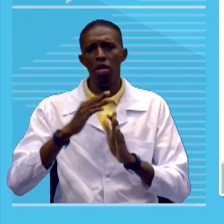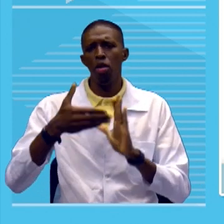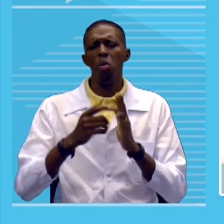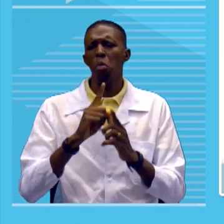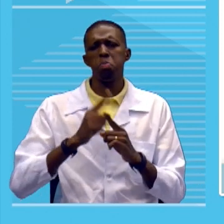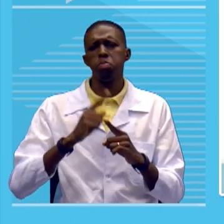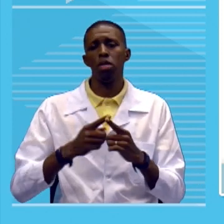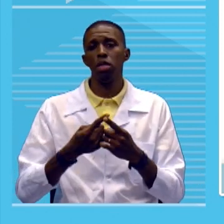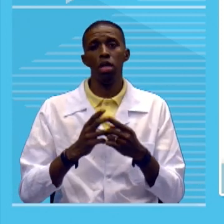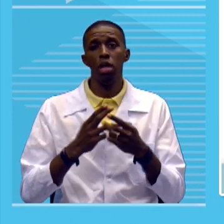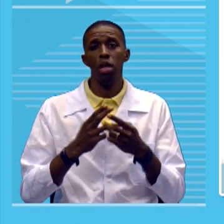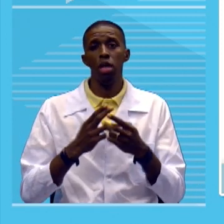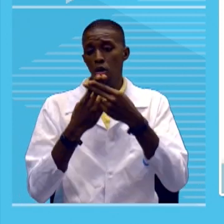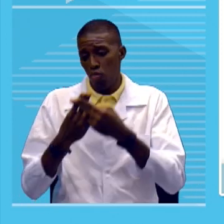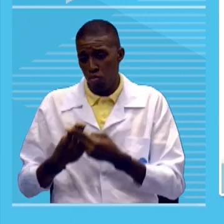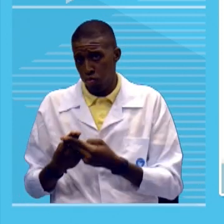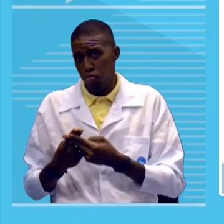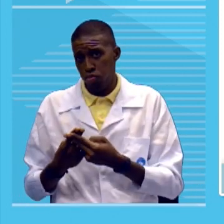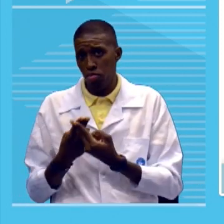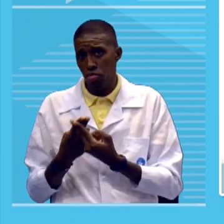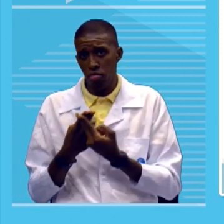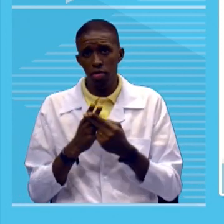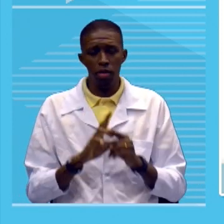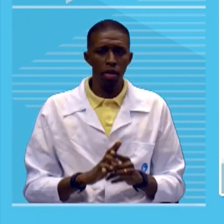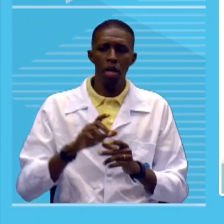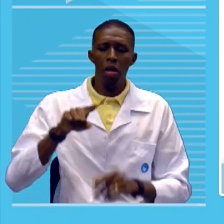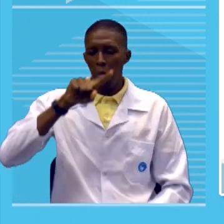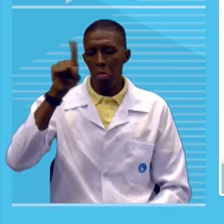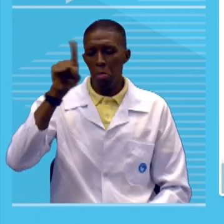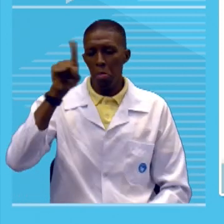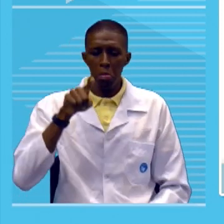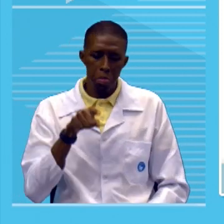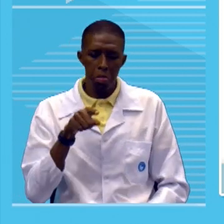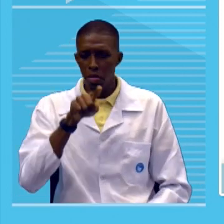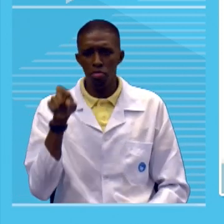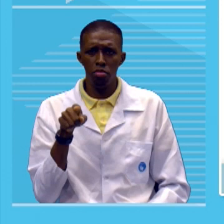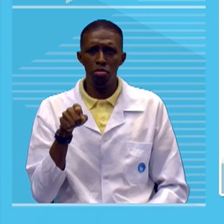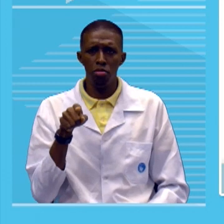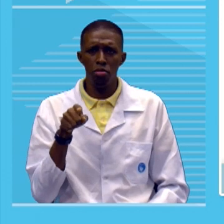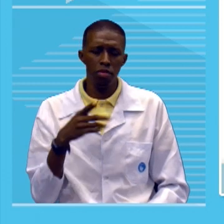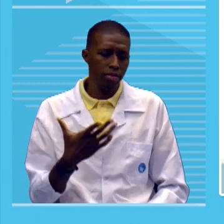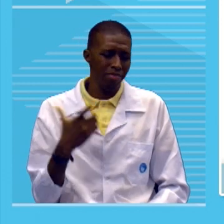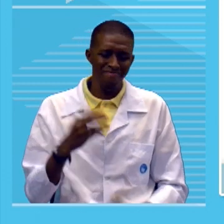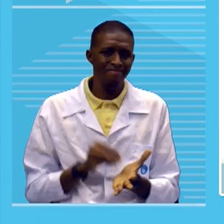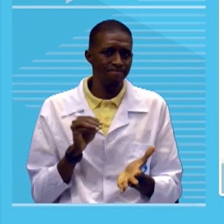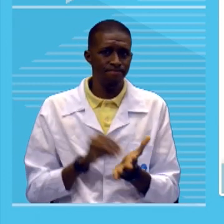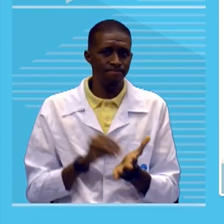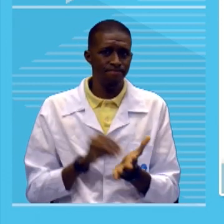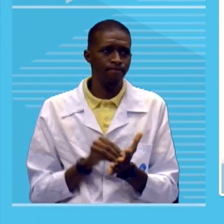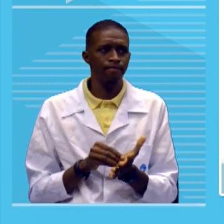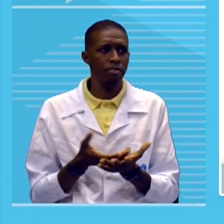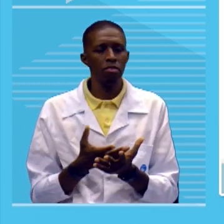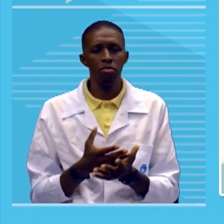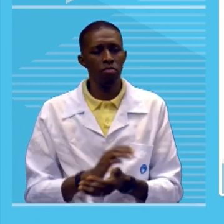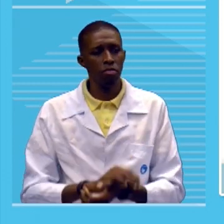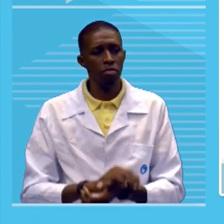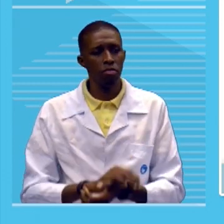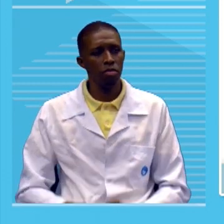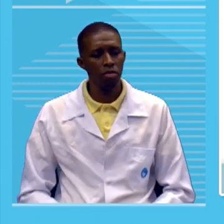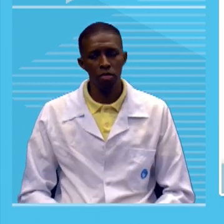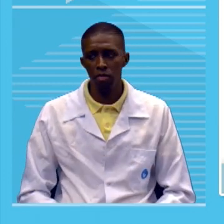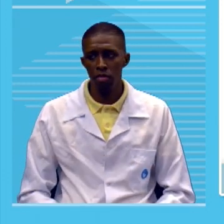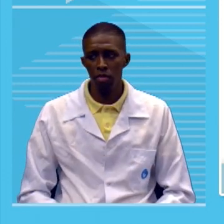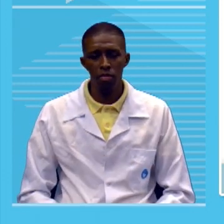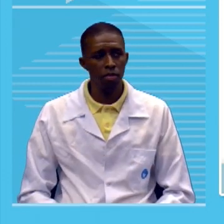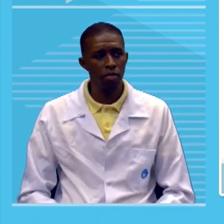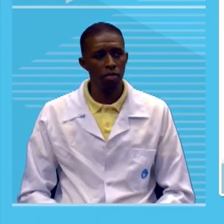alterando aí os sinais de pontuação, para você ter uma clareza maior na informação. A menina bonita,